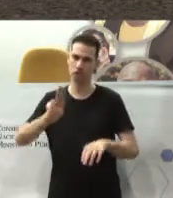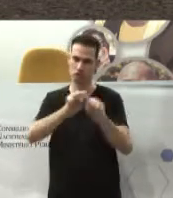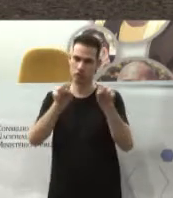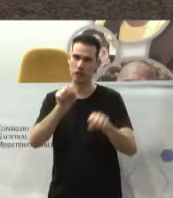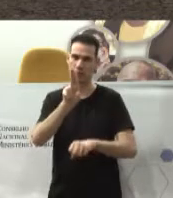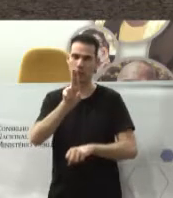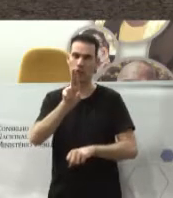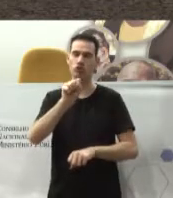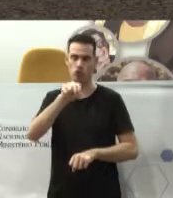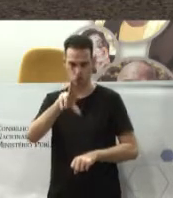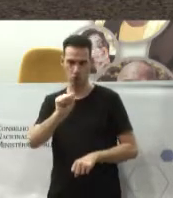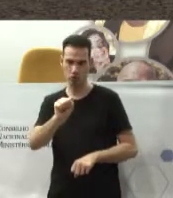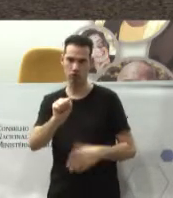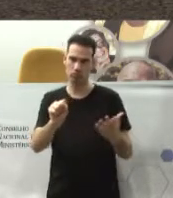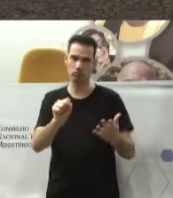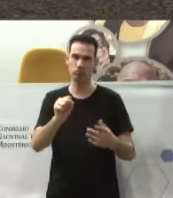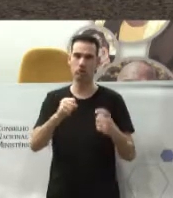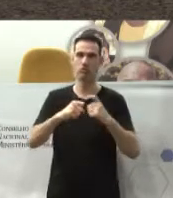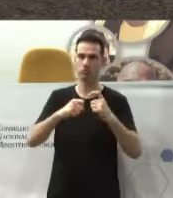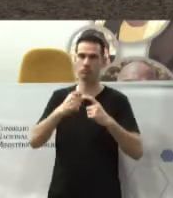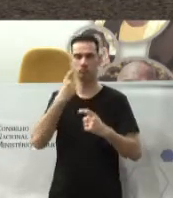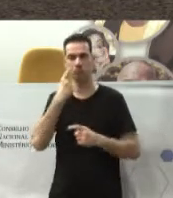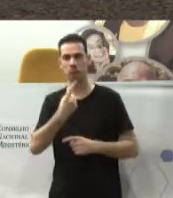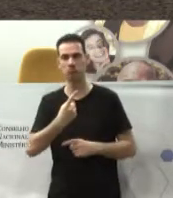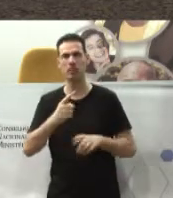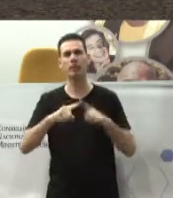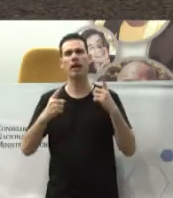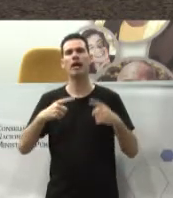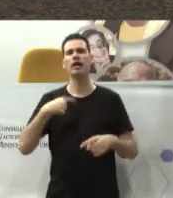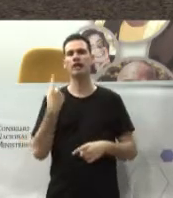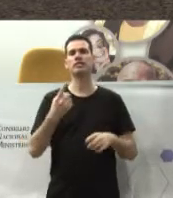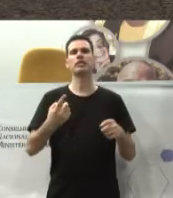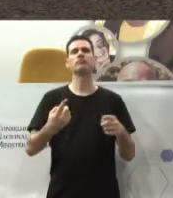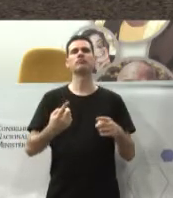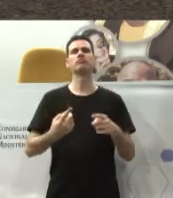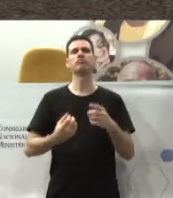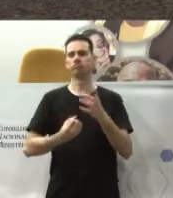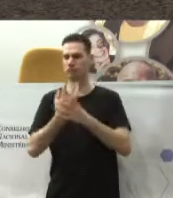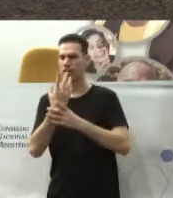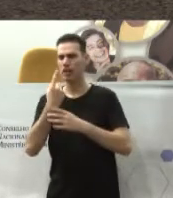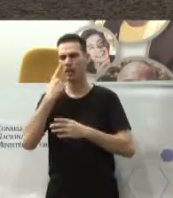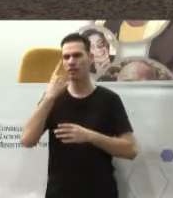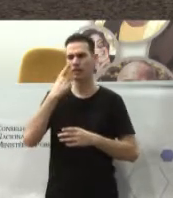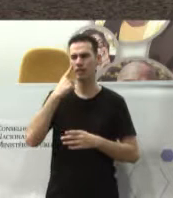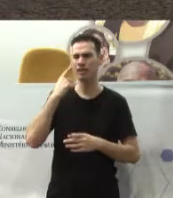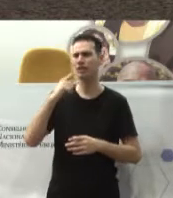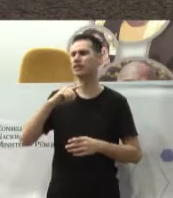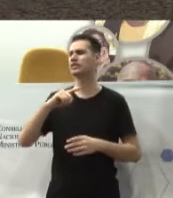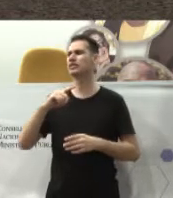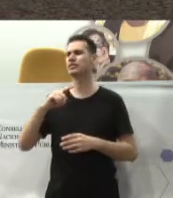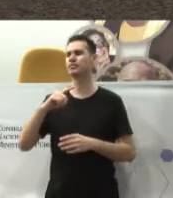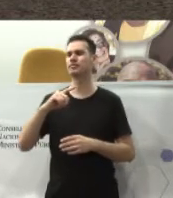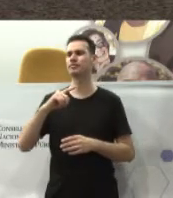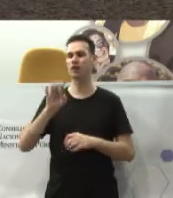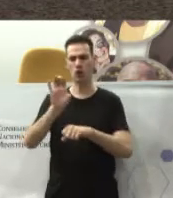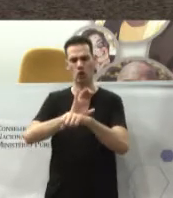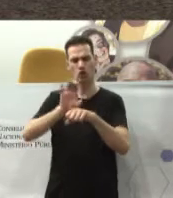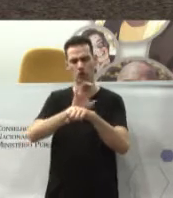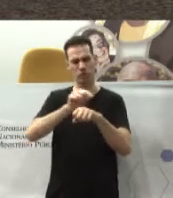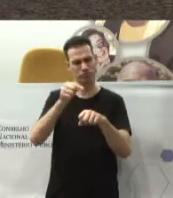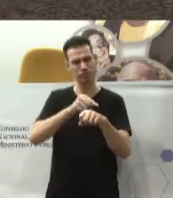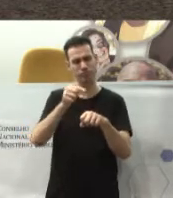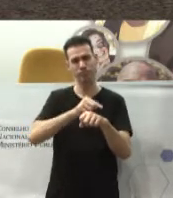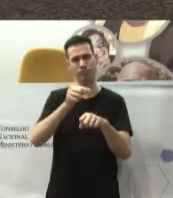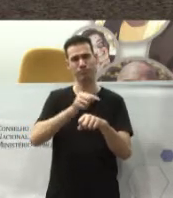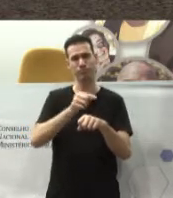demonstrada a necessidade do ponto de vista médico, nós estamos criando aí, claramente, um contraste de natureza constitucional, que é em relação à integralidade